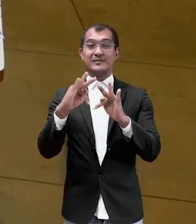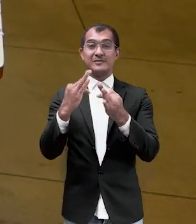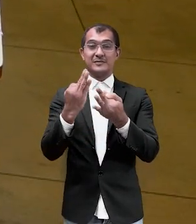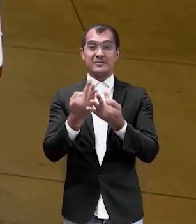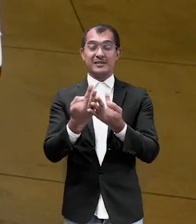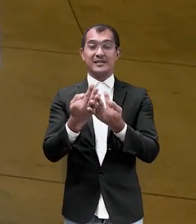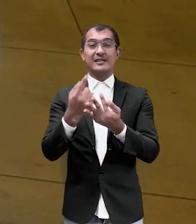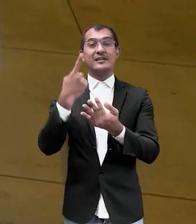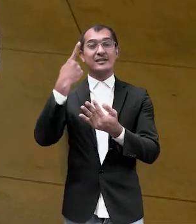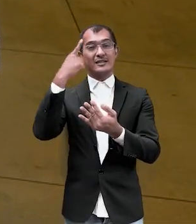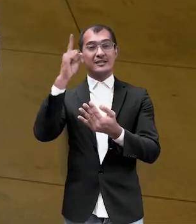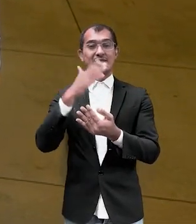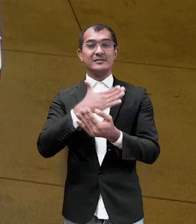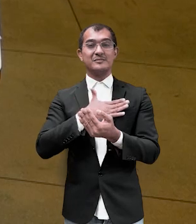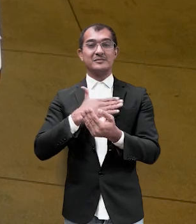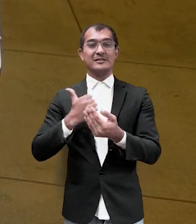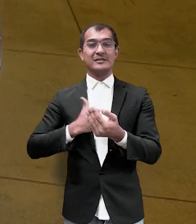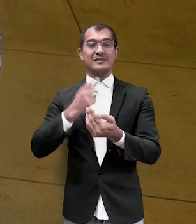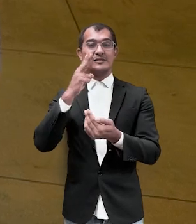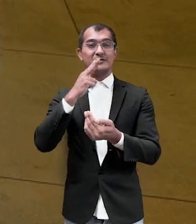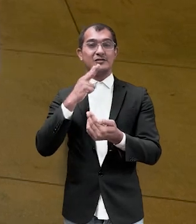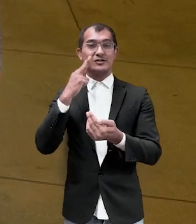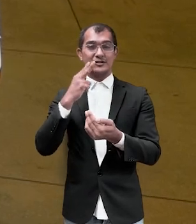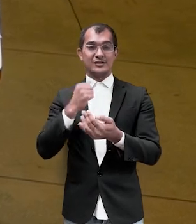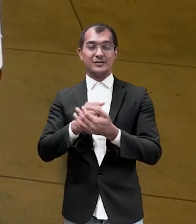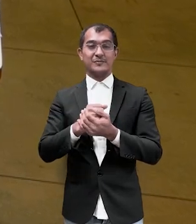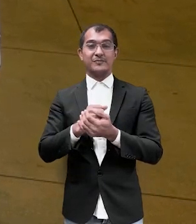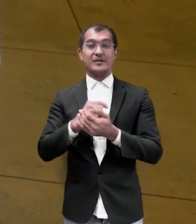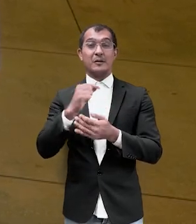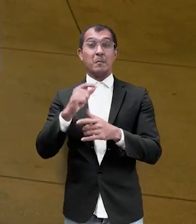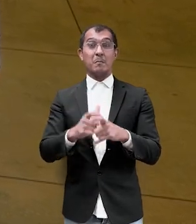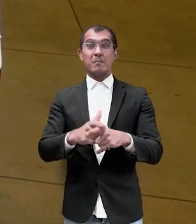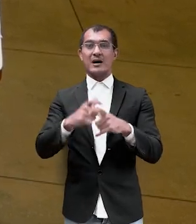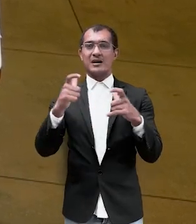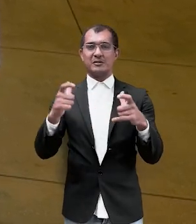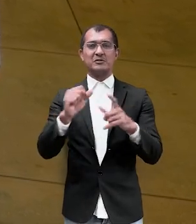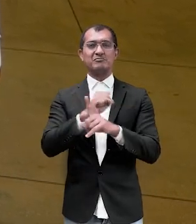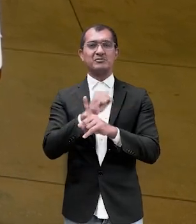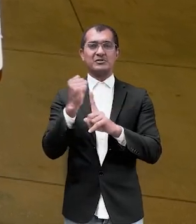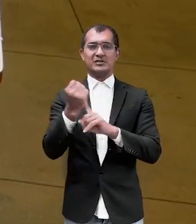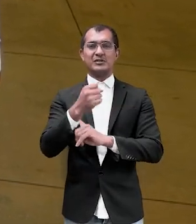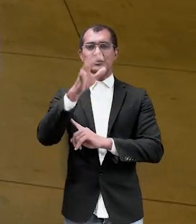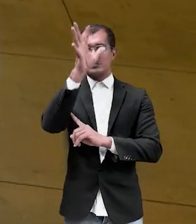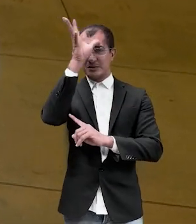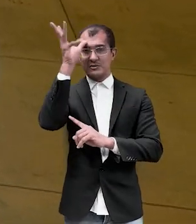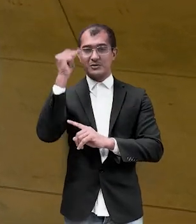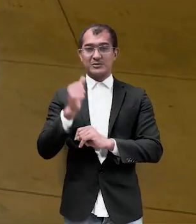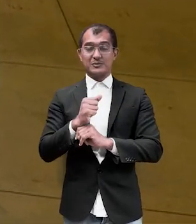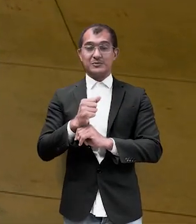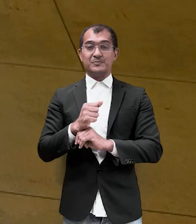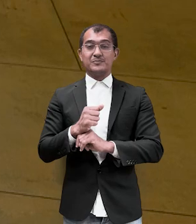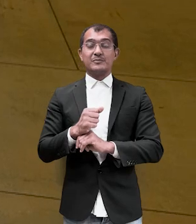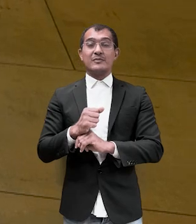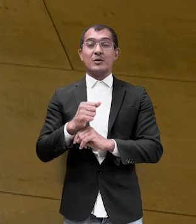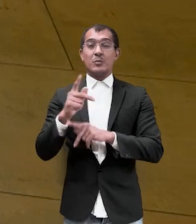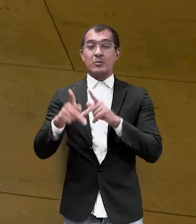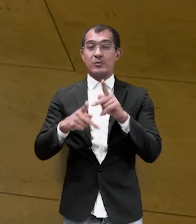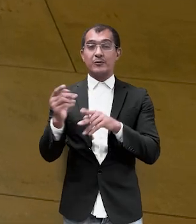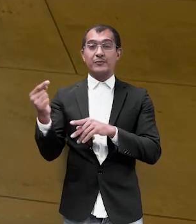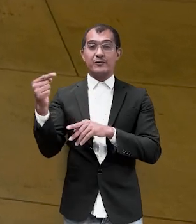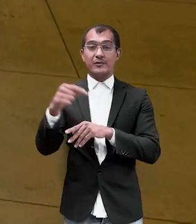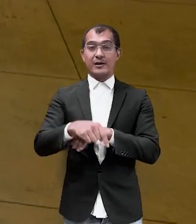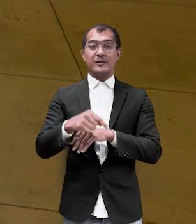Mendes o maior Programa Social de Mato Grosso a população vem aqui para obter informações e tirar dúvidas ISO orientações